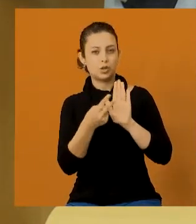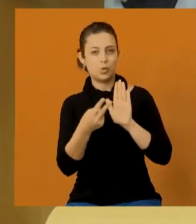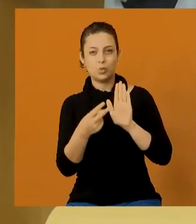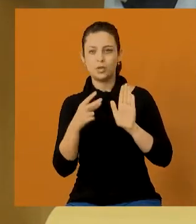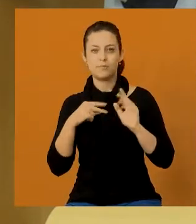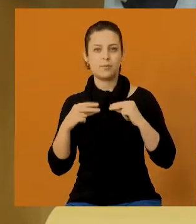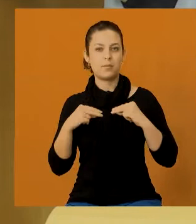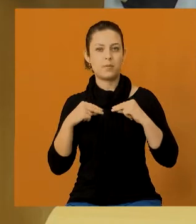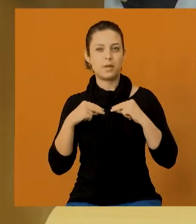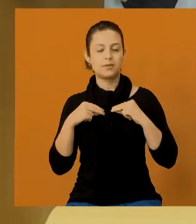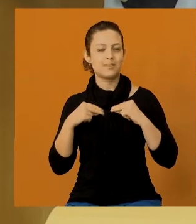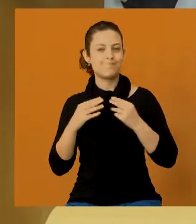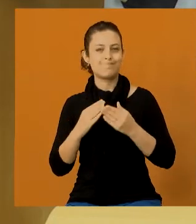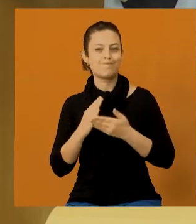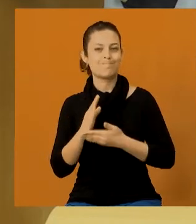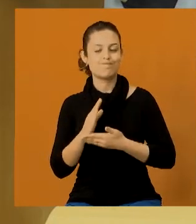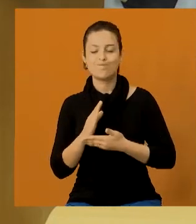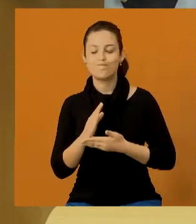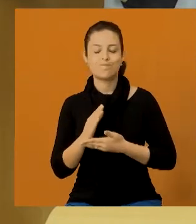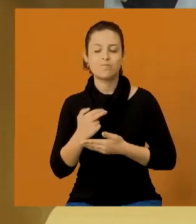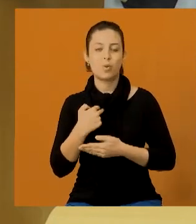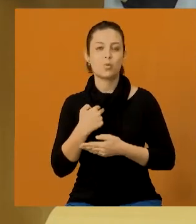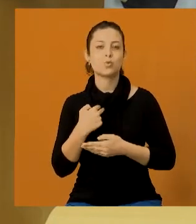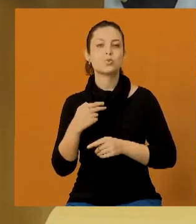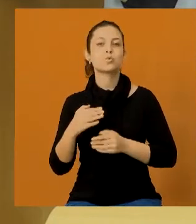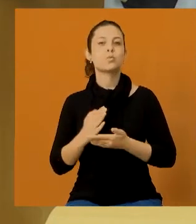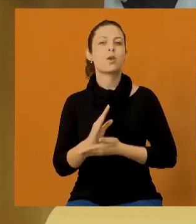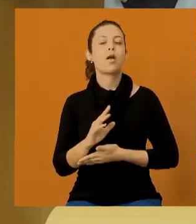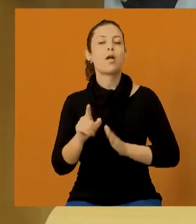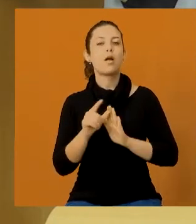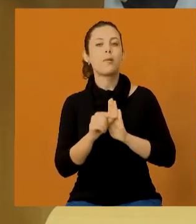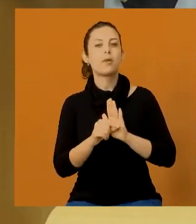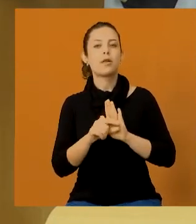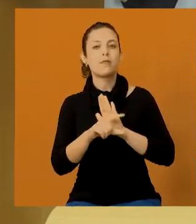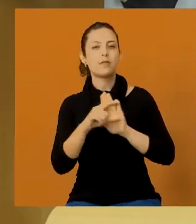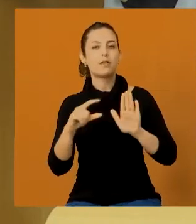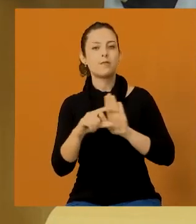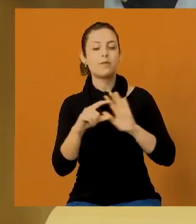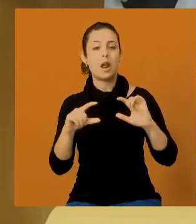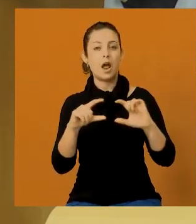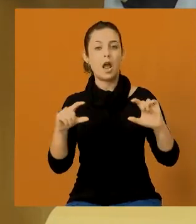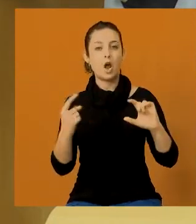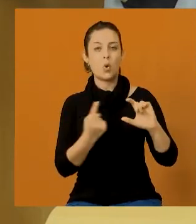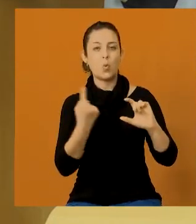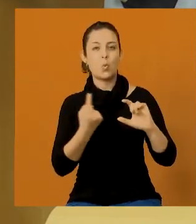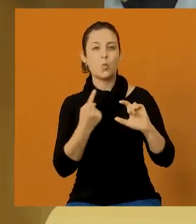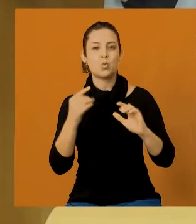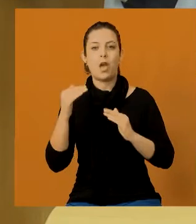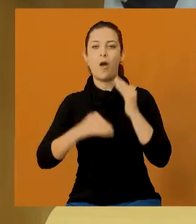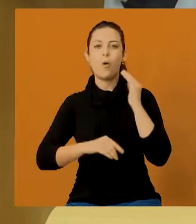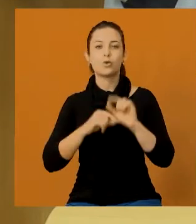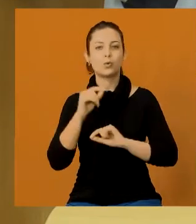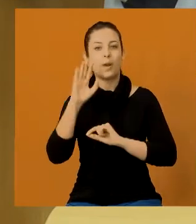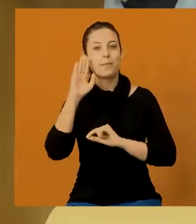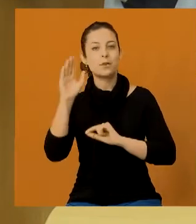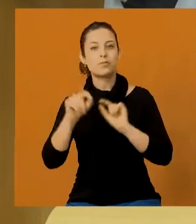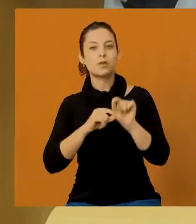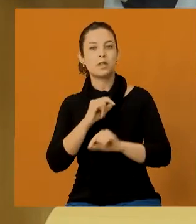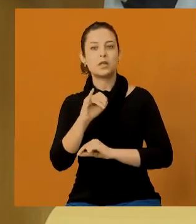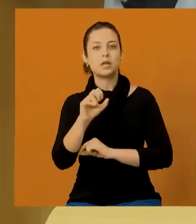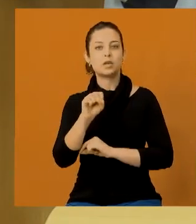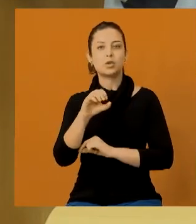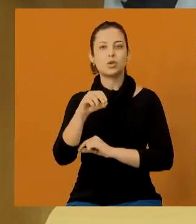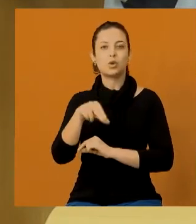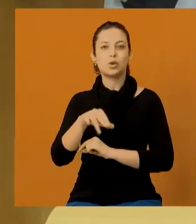merece prosperar. O referido parágrafo único do presente projeto de lei contraria o princípio da